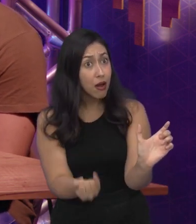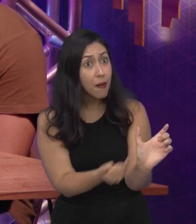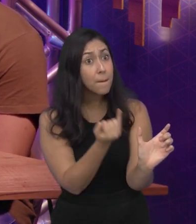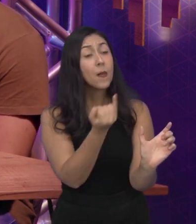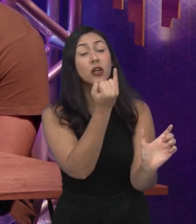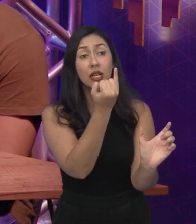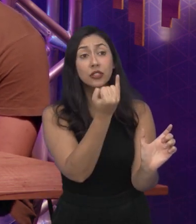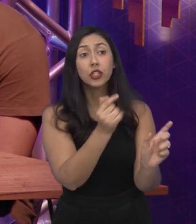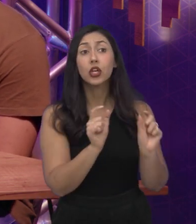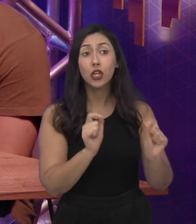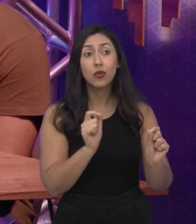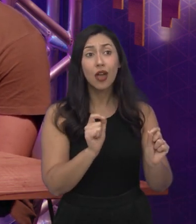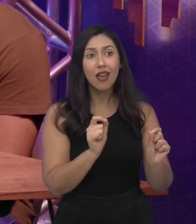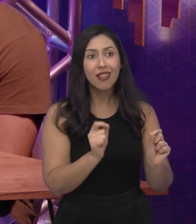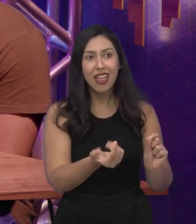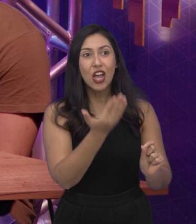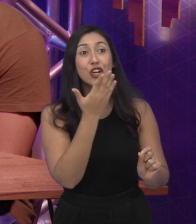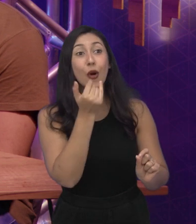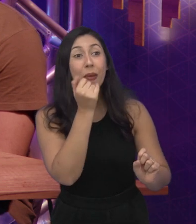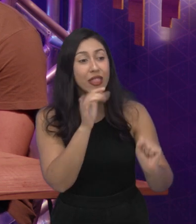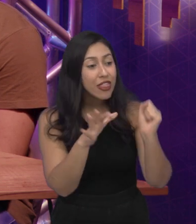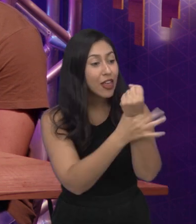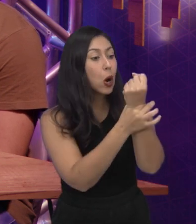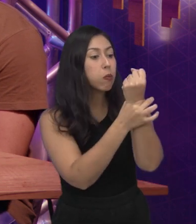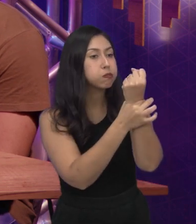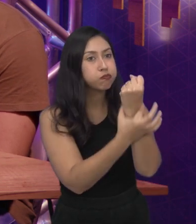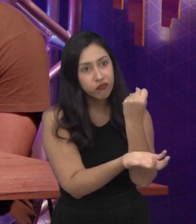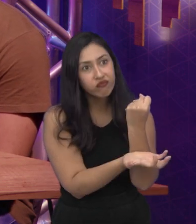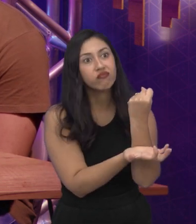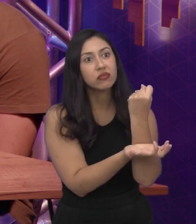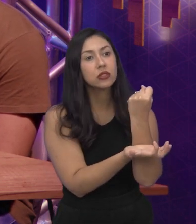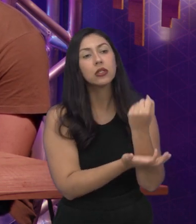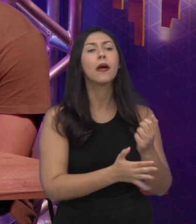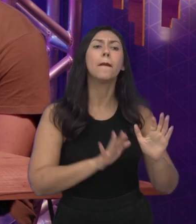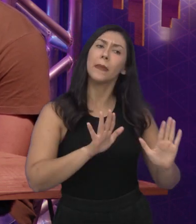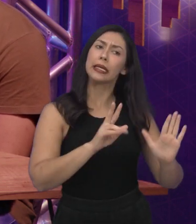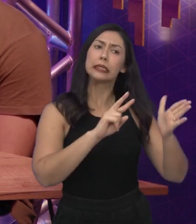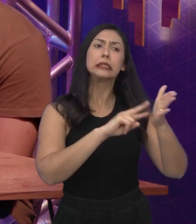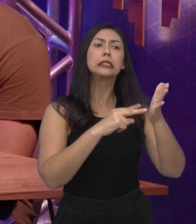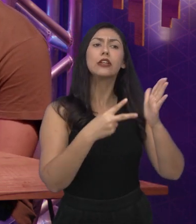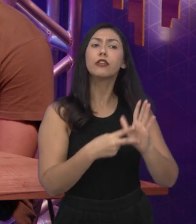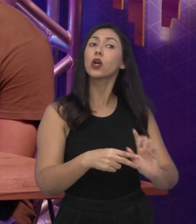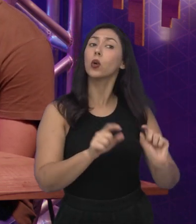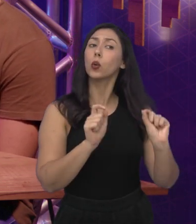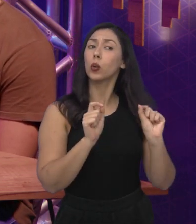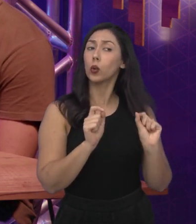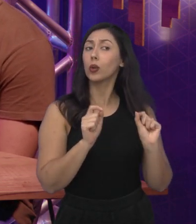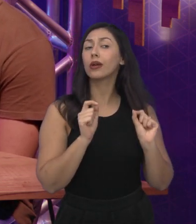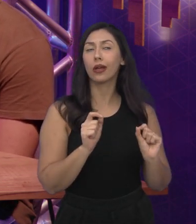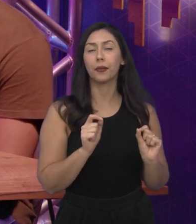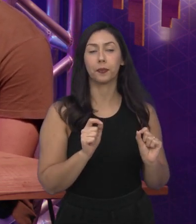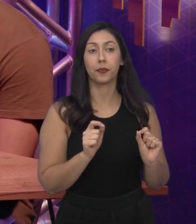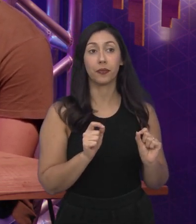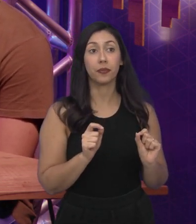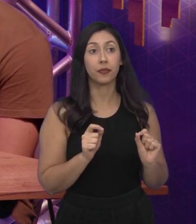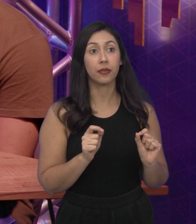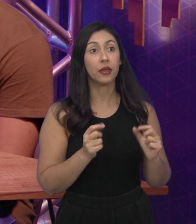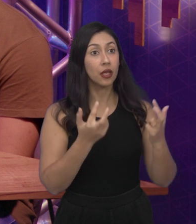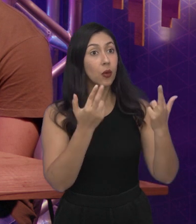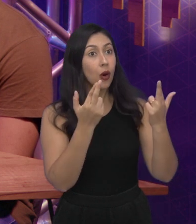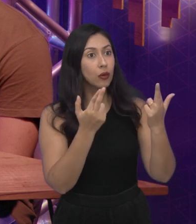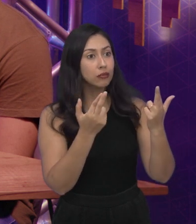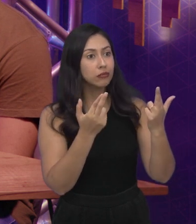discussão de hoje, que é essa questão da insegurança alimentar, né? E o que é insegurança alimentar? É bem como